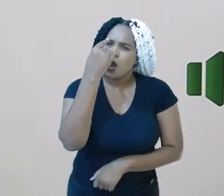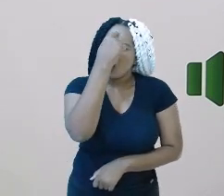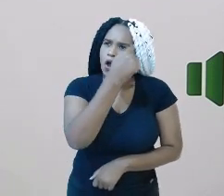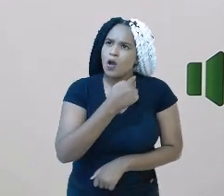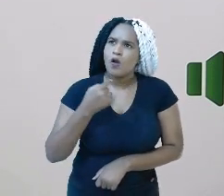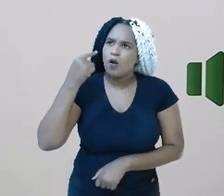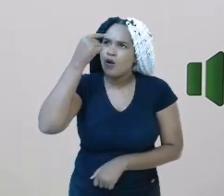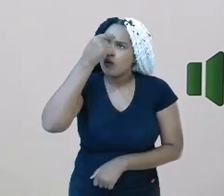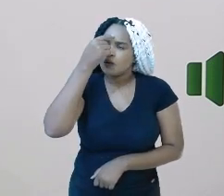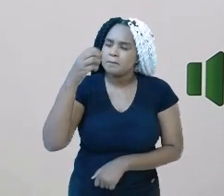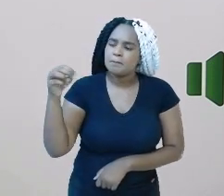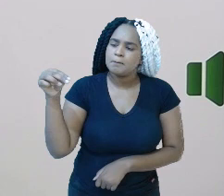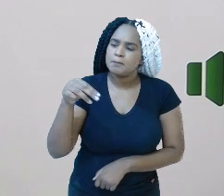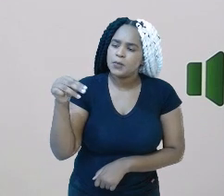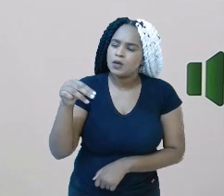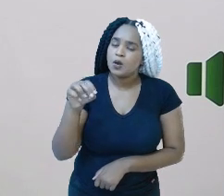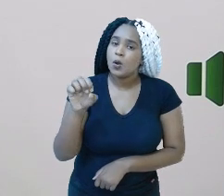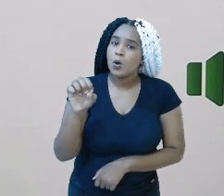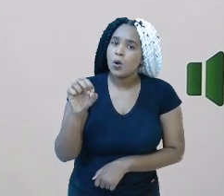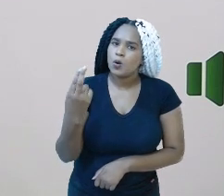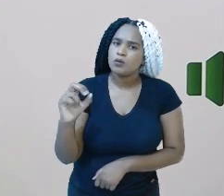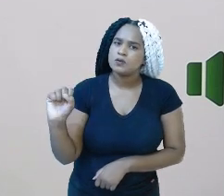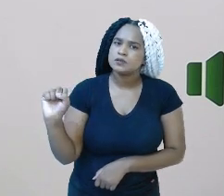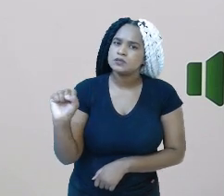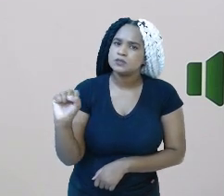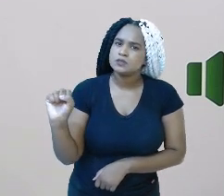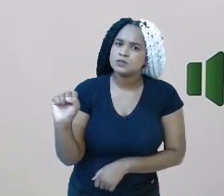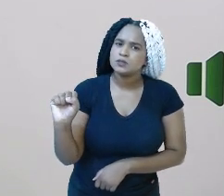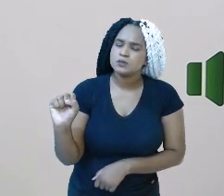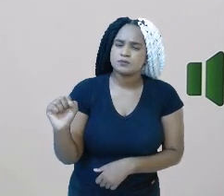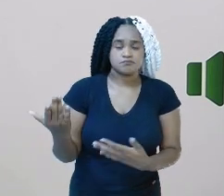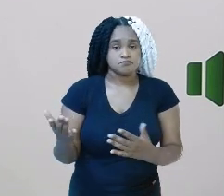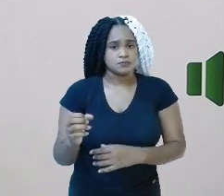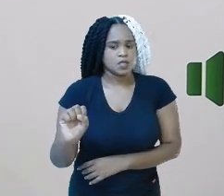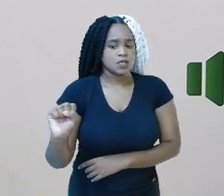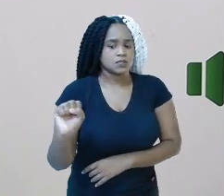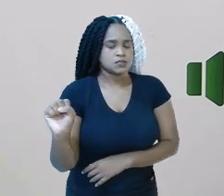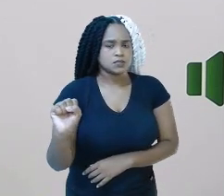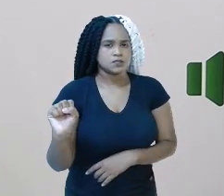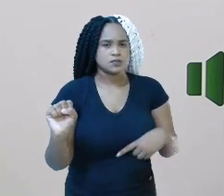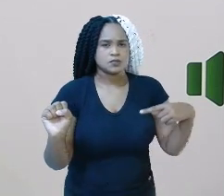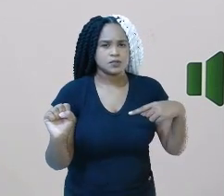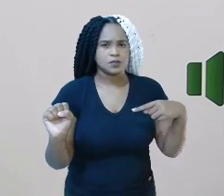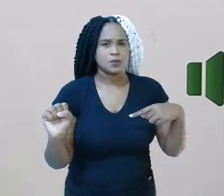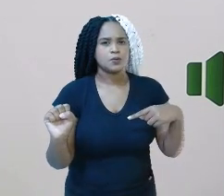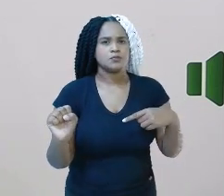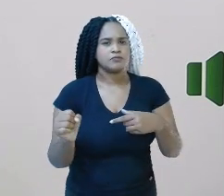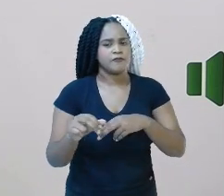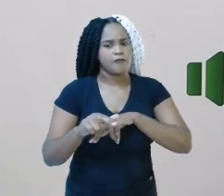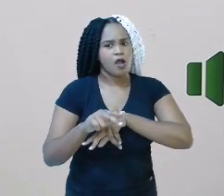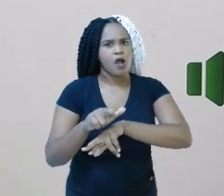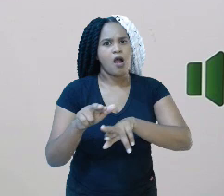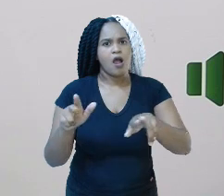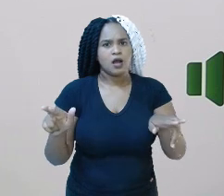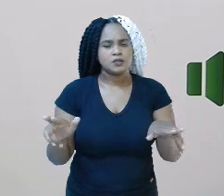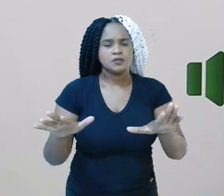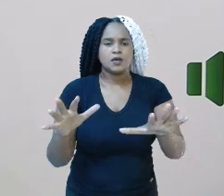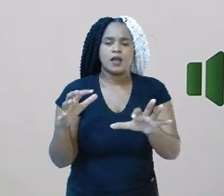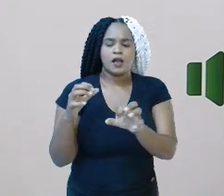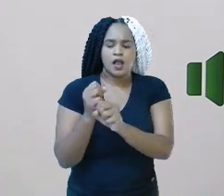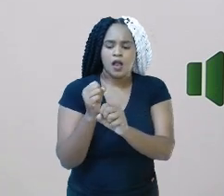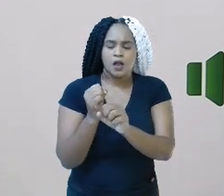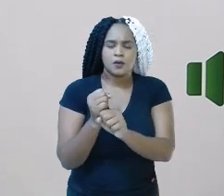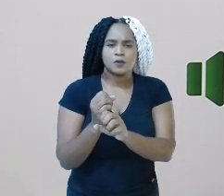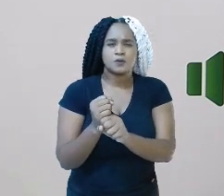ou segundos? Se eu for medir em segundos, certamente serão muitos, né? Então, o cálculo